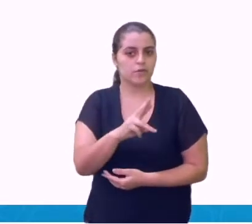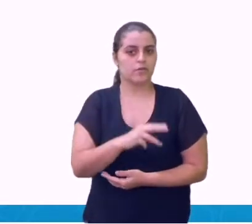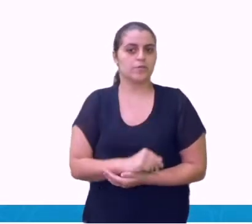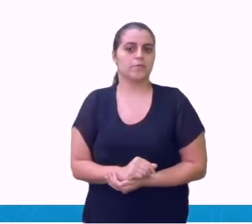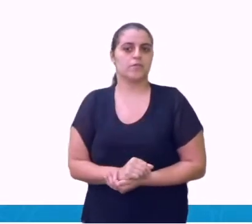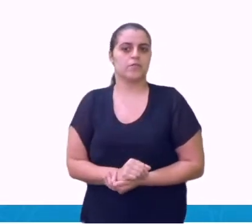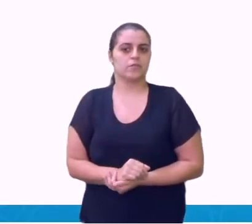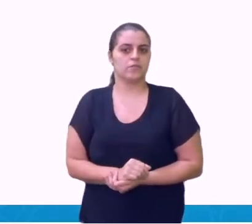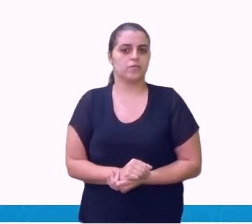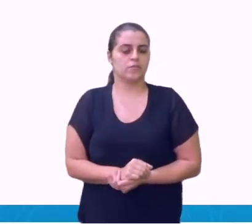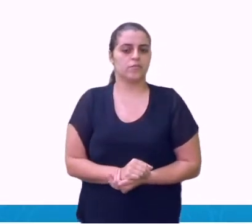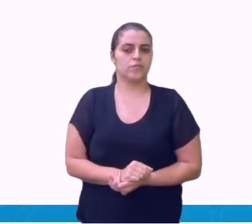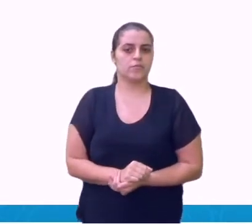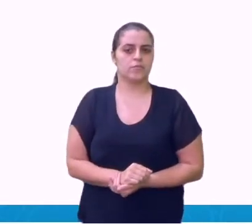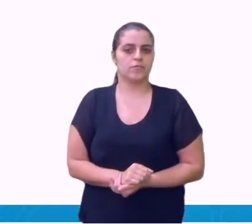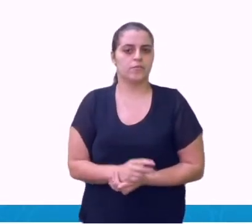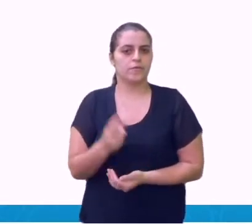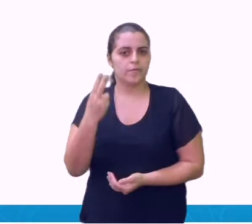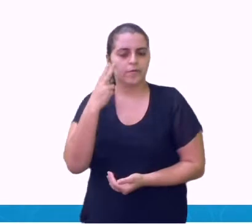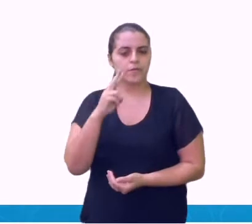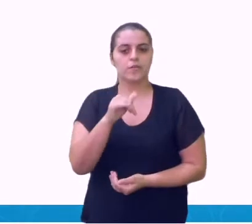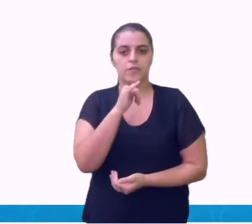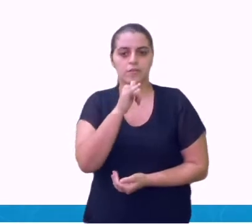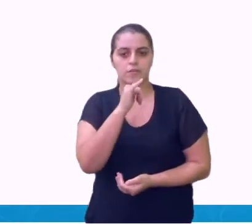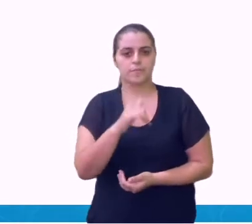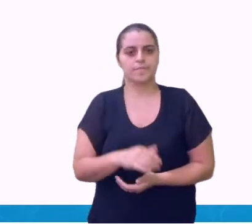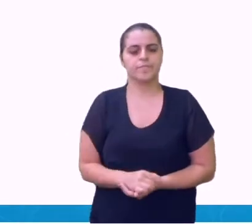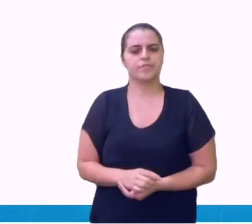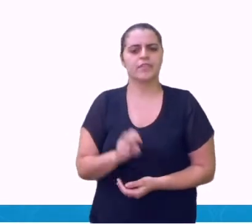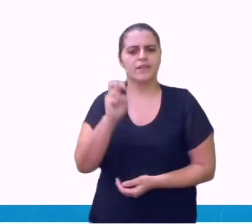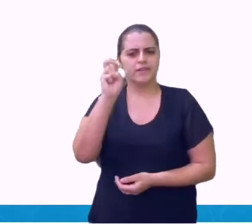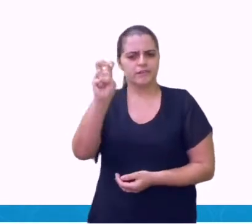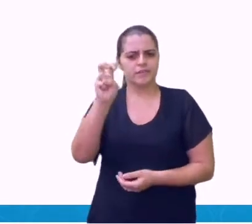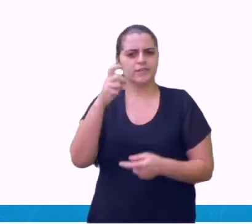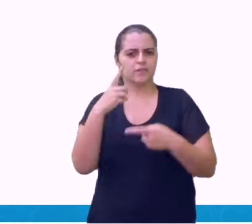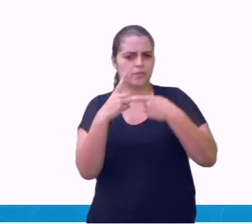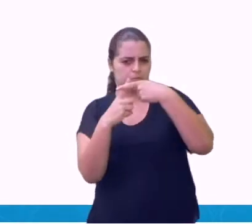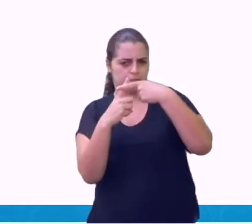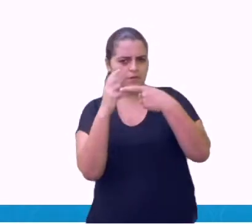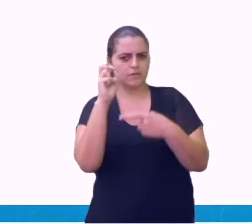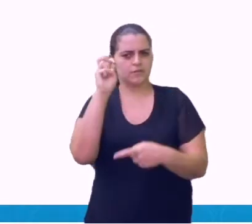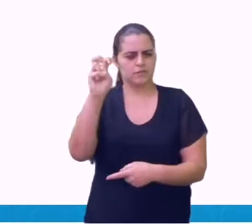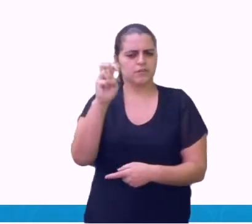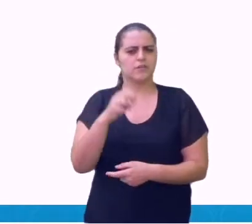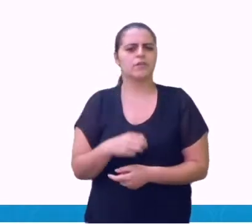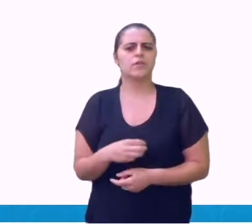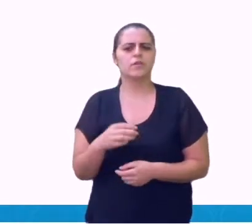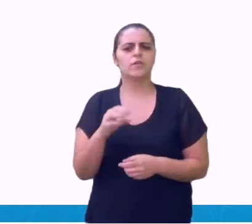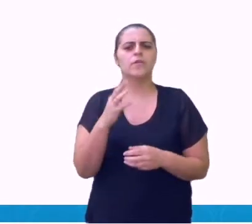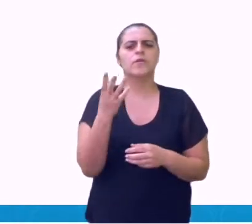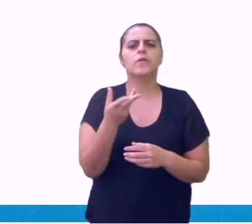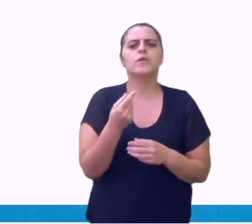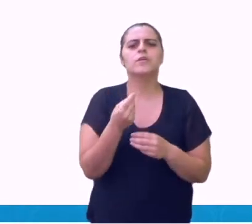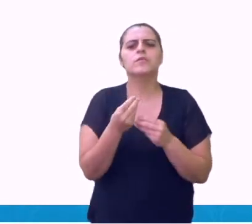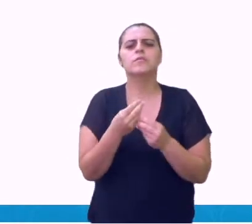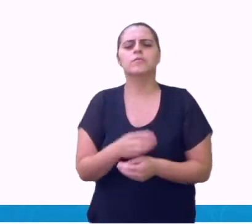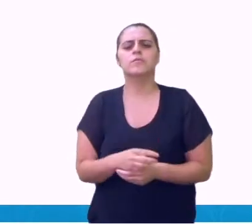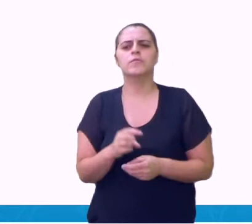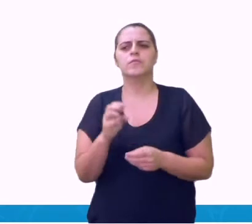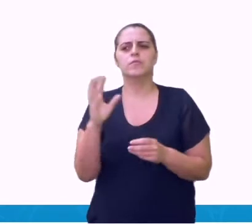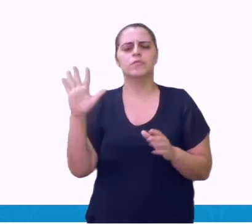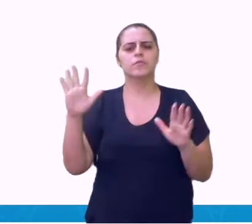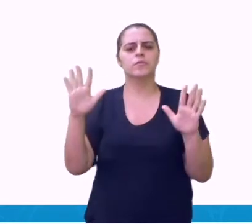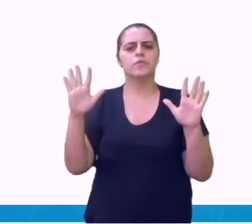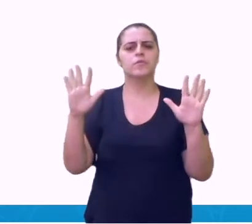coloco o resultado. Então, por exemplo, 5 mais 5. Conta aí com as suas mãozinhas, ó. 5